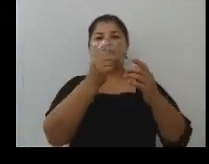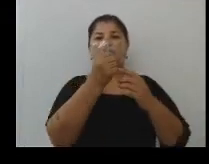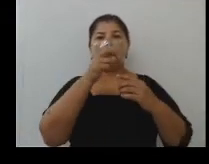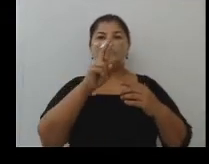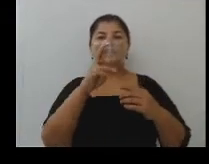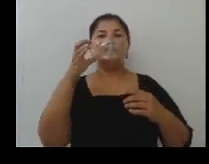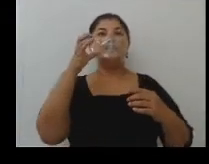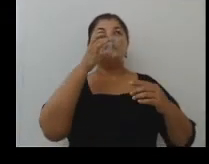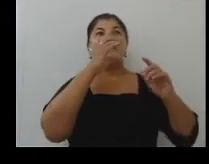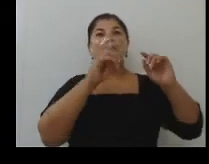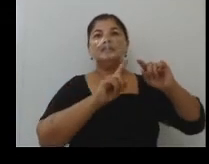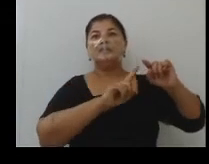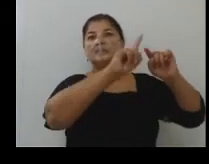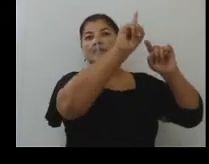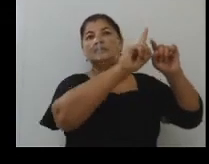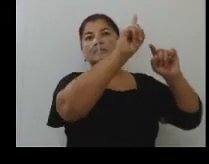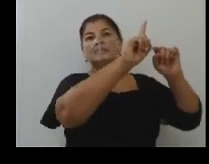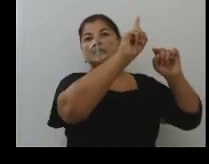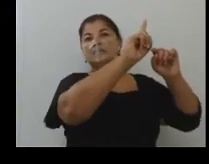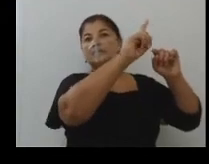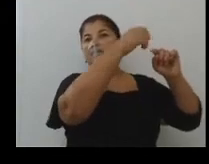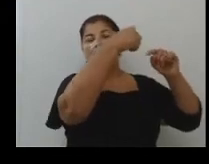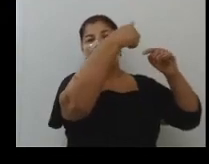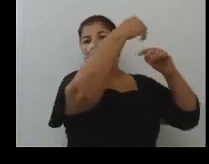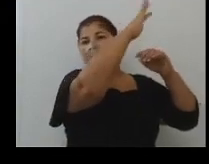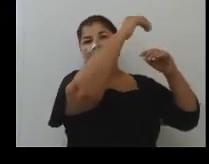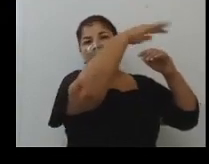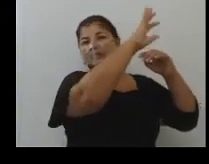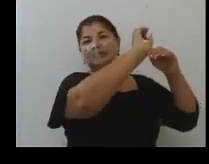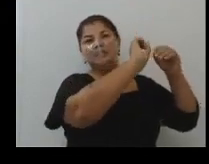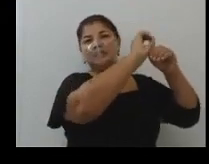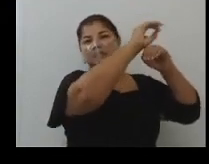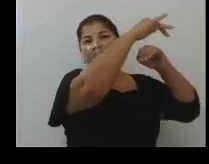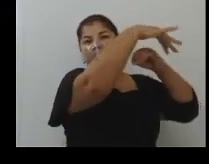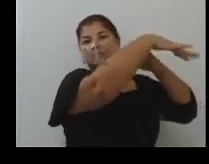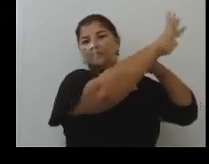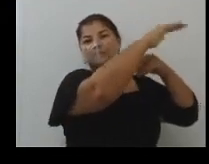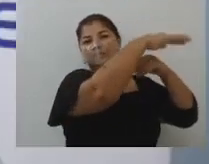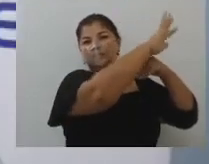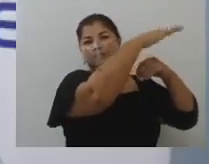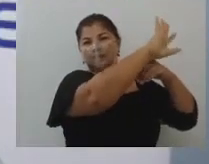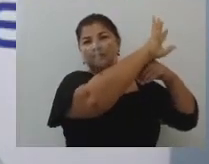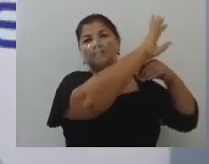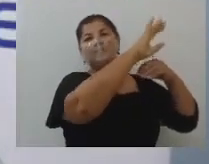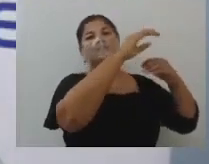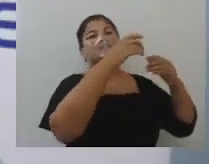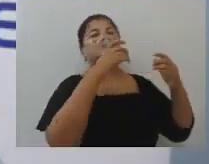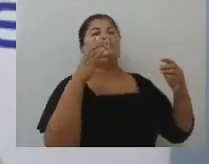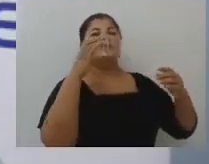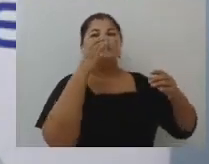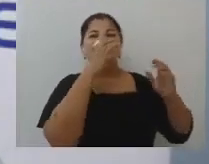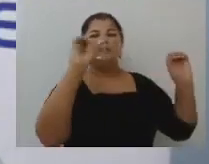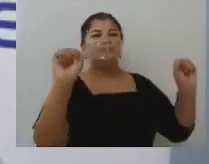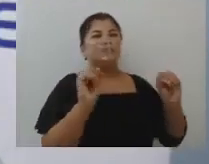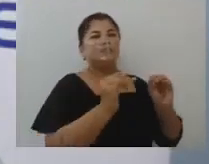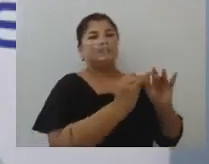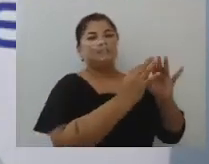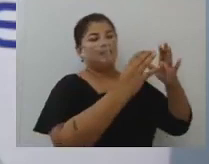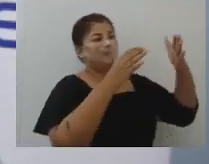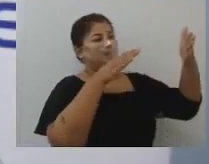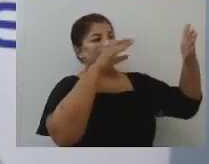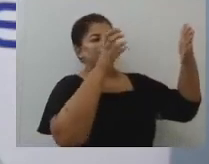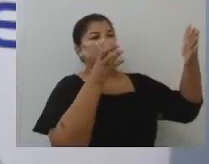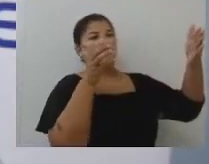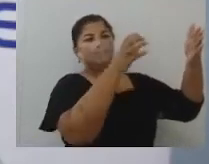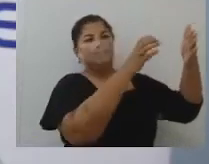que ele já está lá em cima. O ar quente vai correr exatamente para o perigo. Corre o ar quente para cima. O ar-condicionado pega